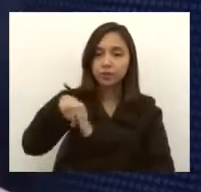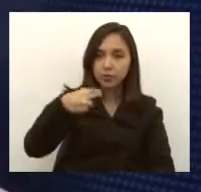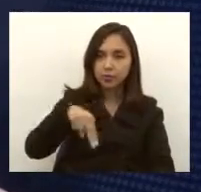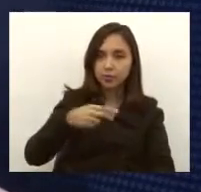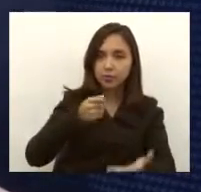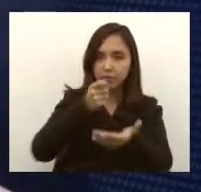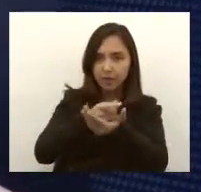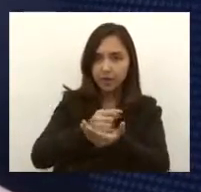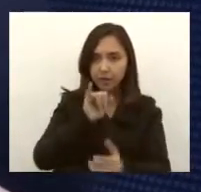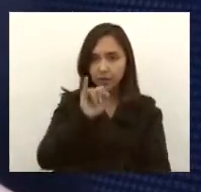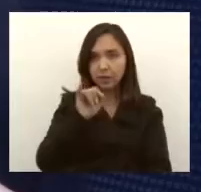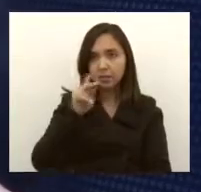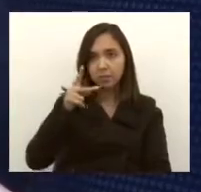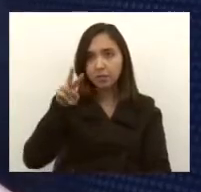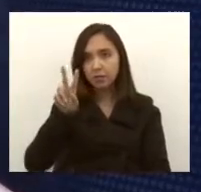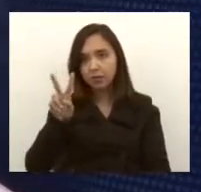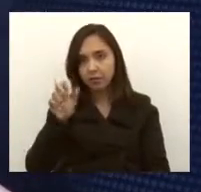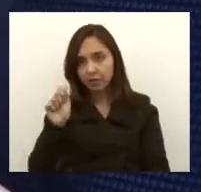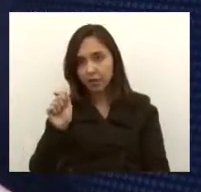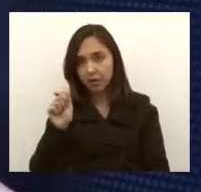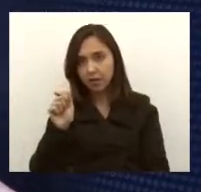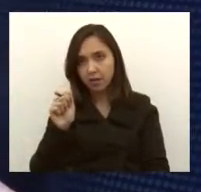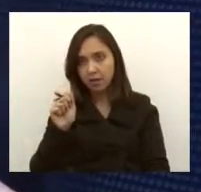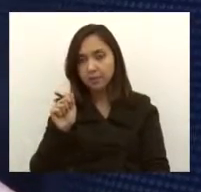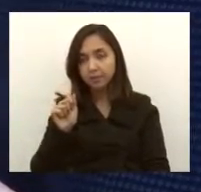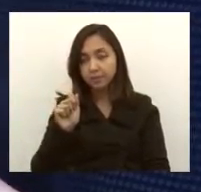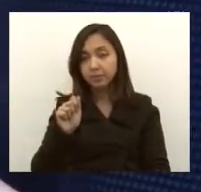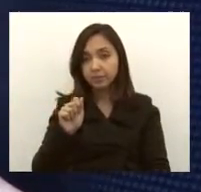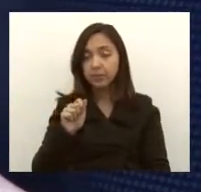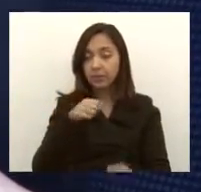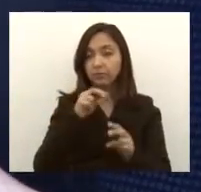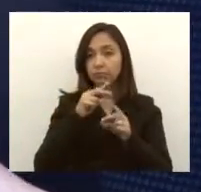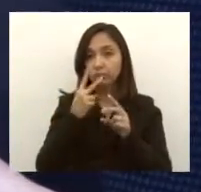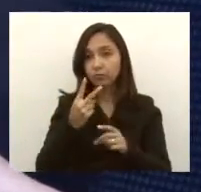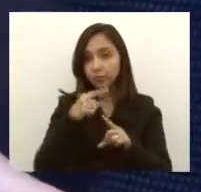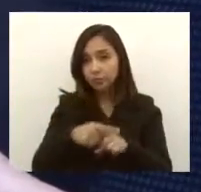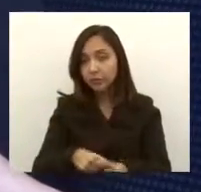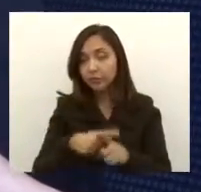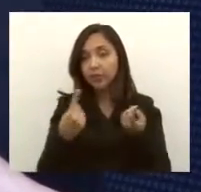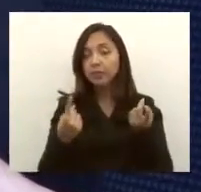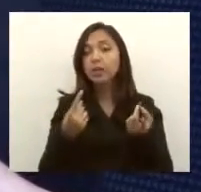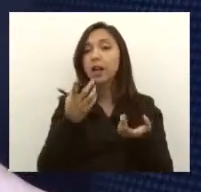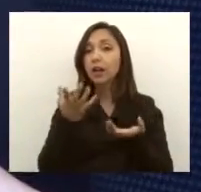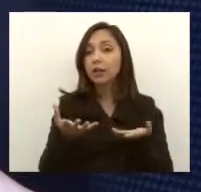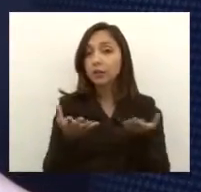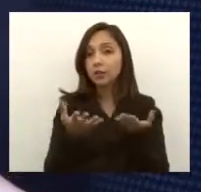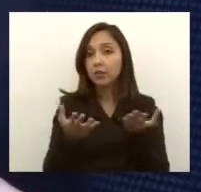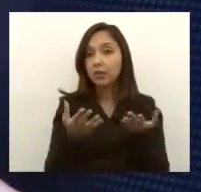Você paga o IPVA, você paga 2/12 desse imposto do IPVA. Agora, hoje